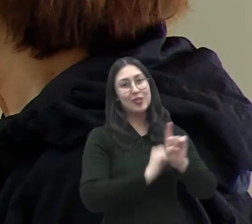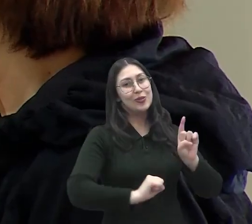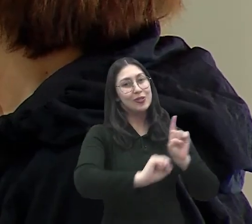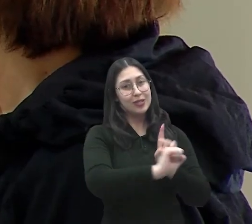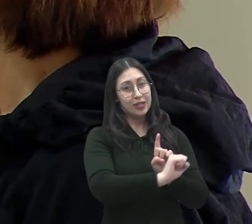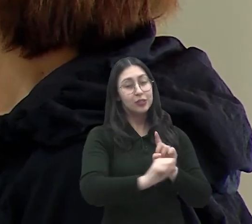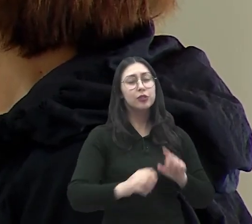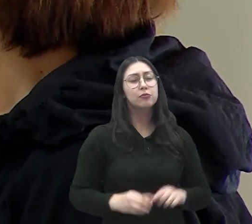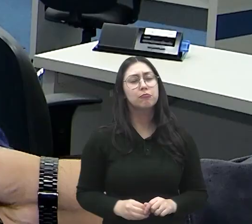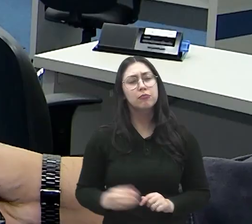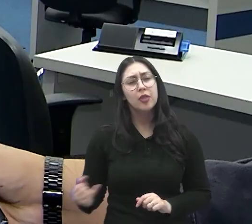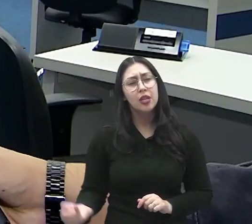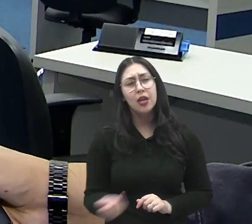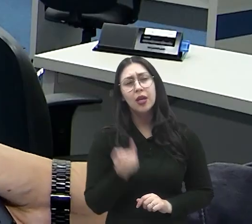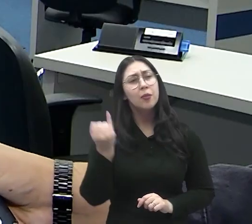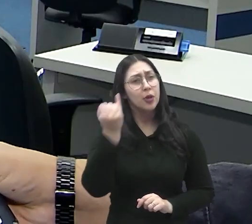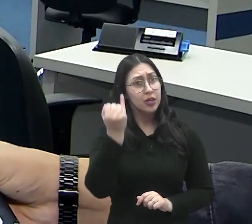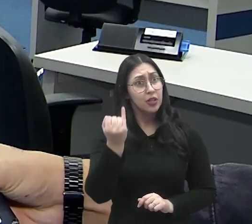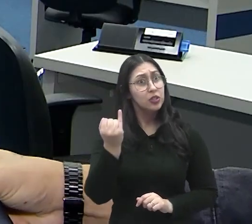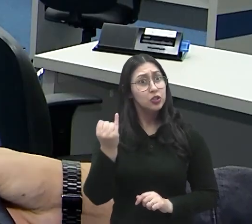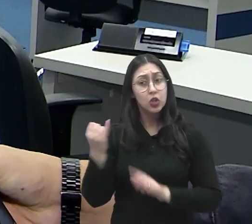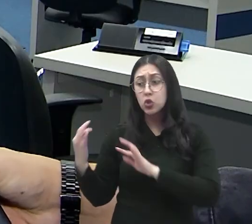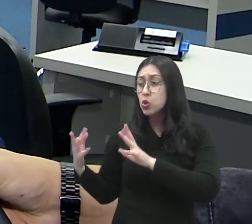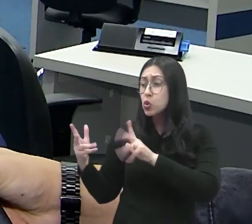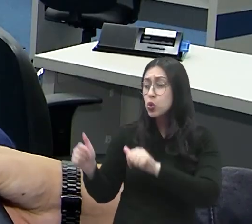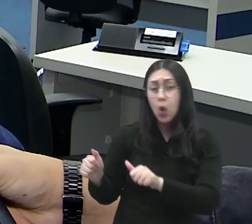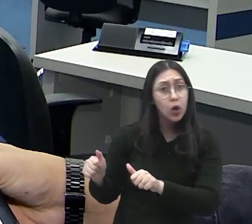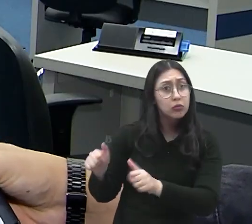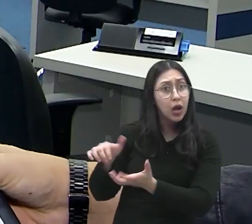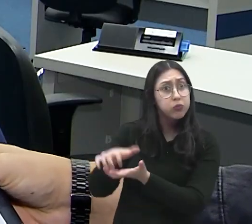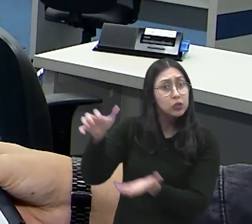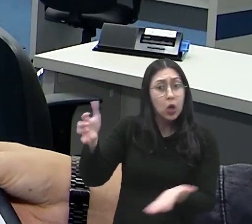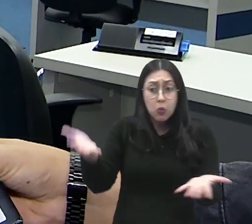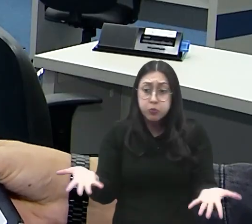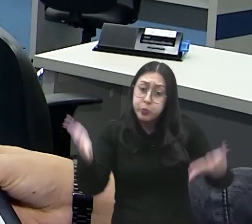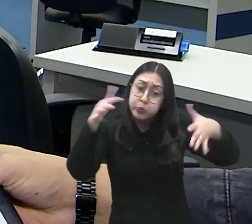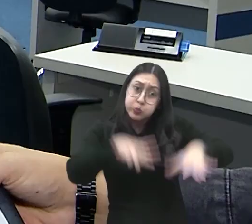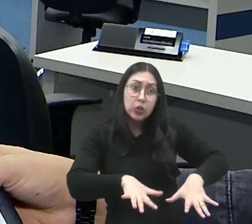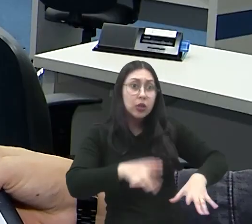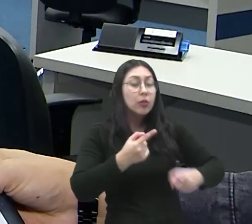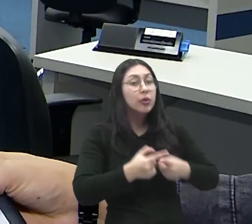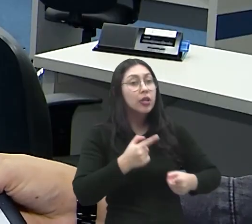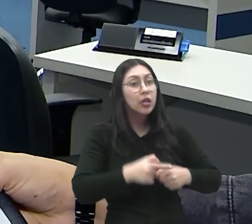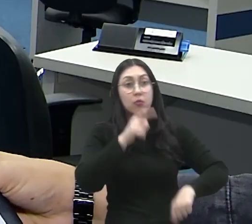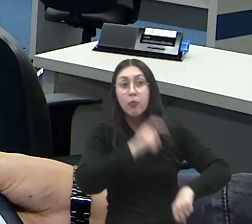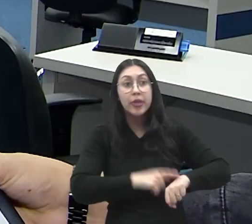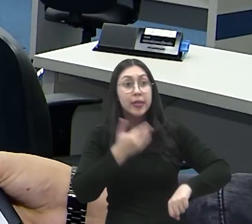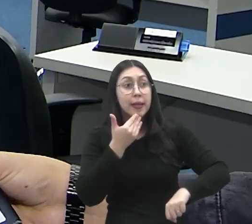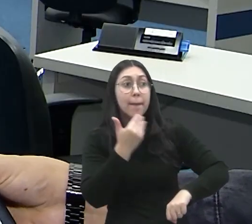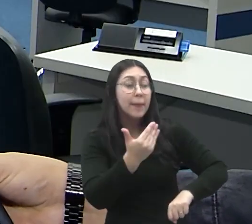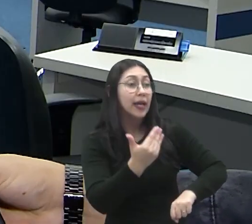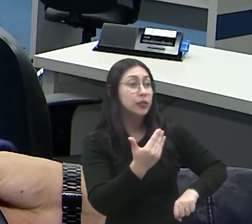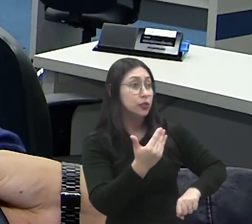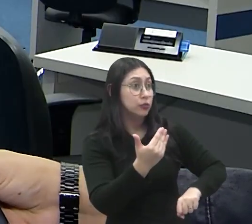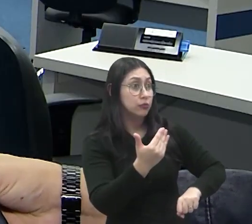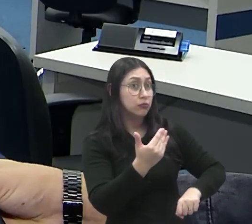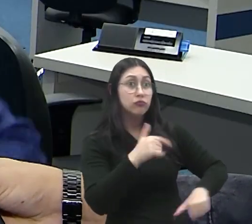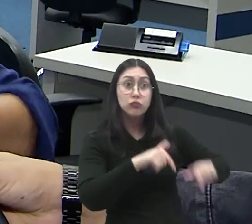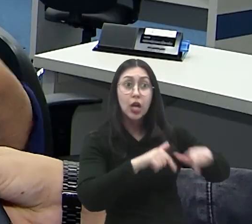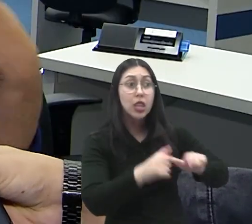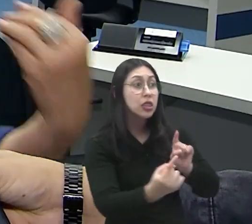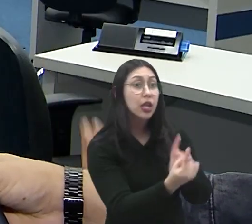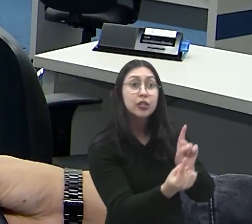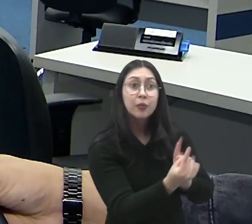na sociedade. É importante integrar todo mundo, porque na medida em que ele busca um serviço, significa que ele